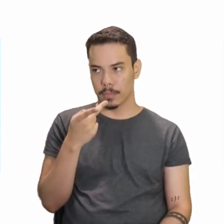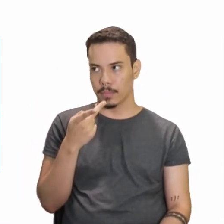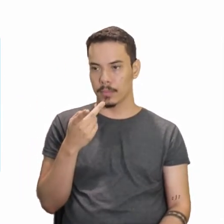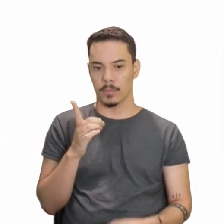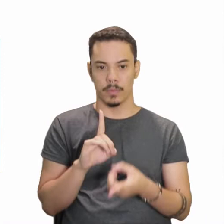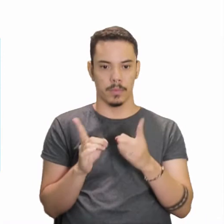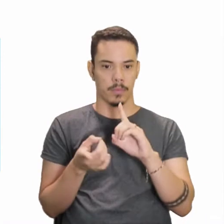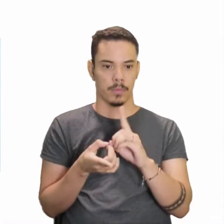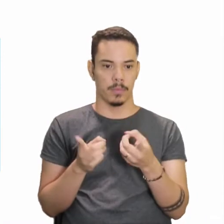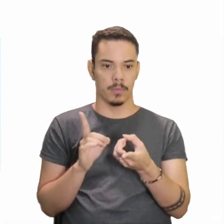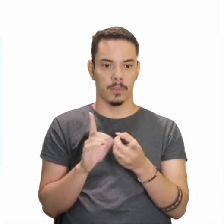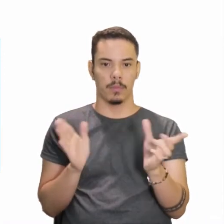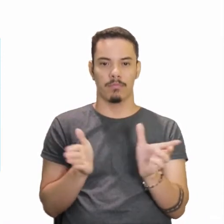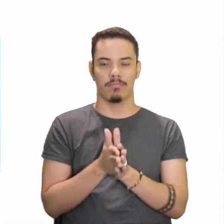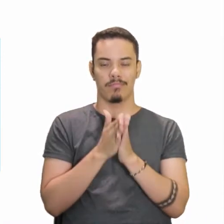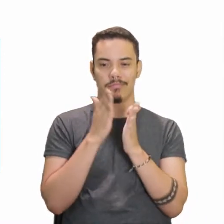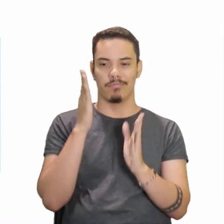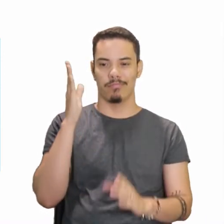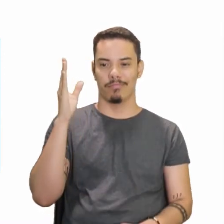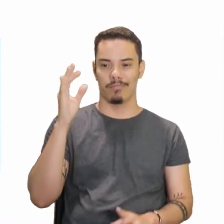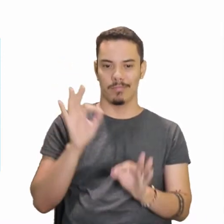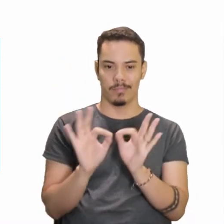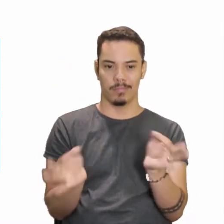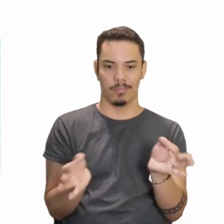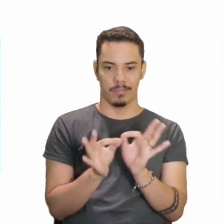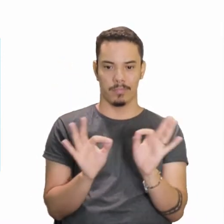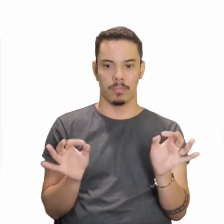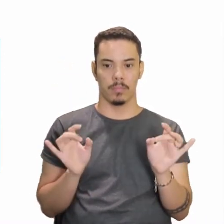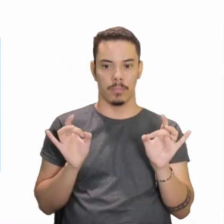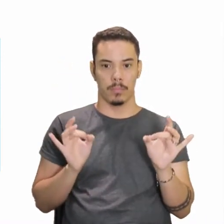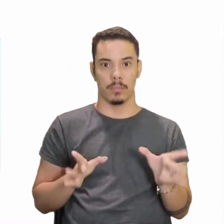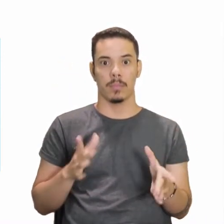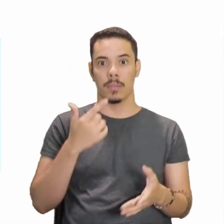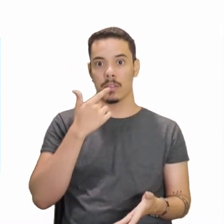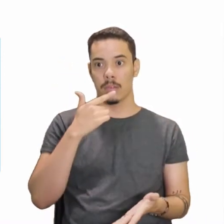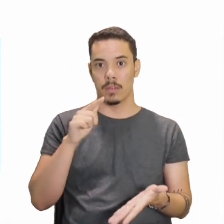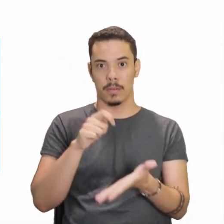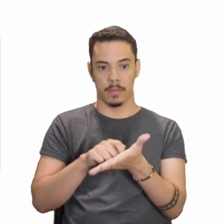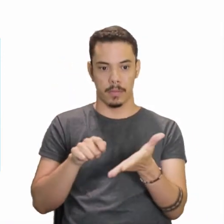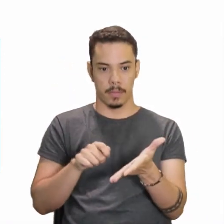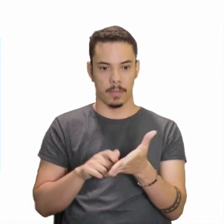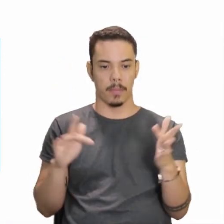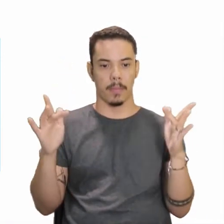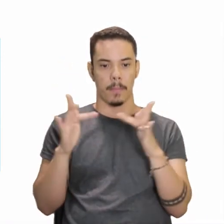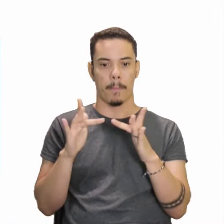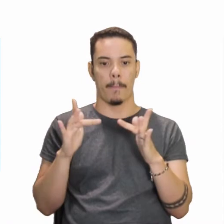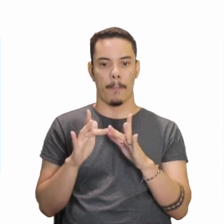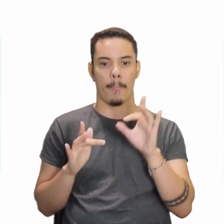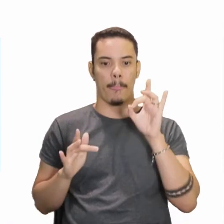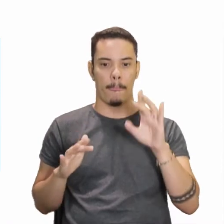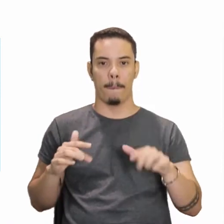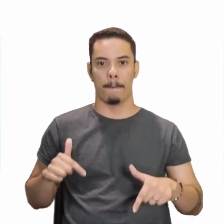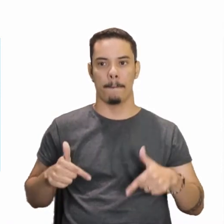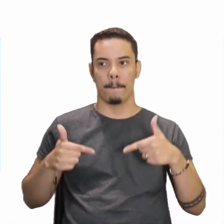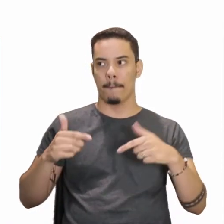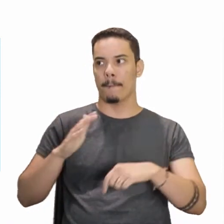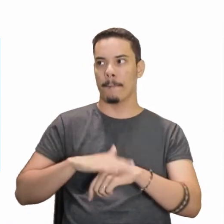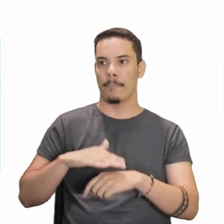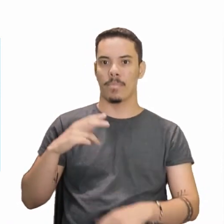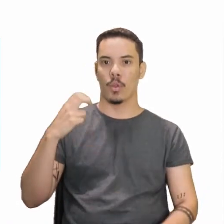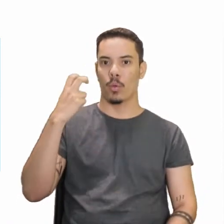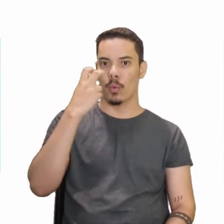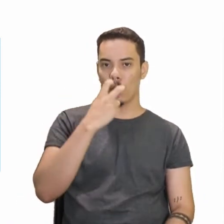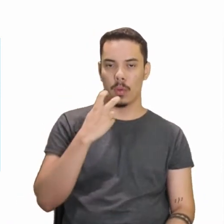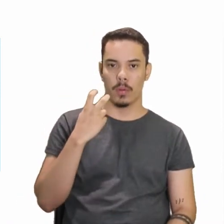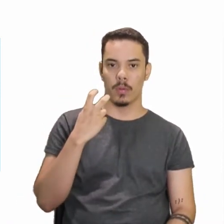dialeto empobrecido, que, tendo abandonado a língua escrita, convive apenas com as manifestações